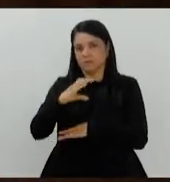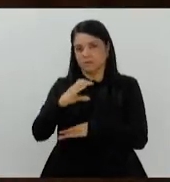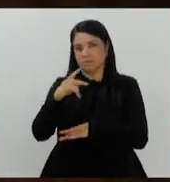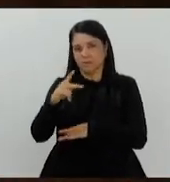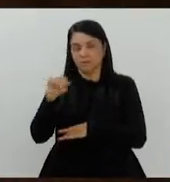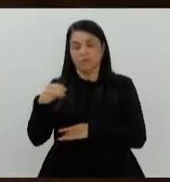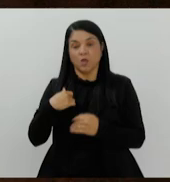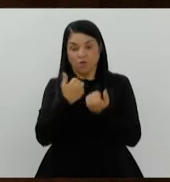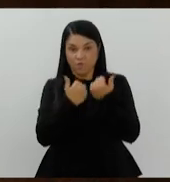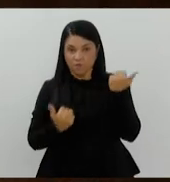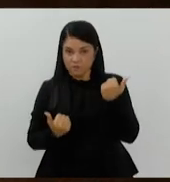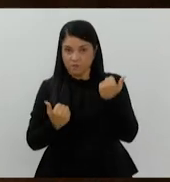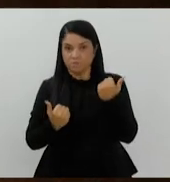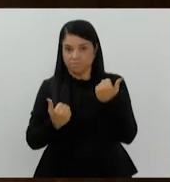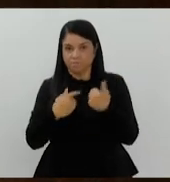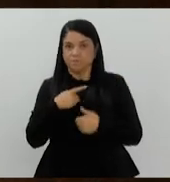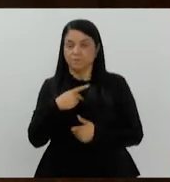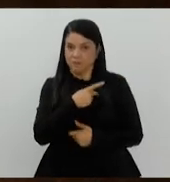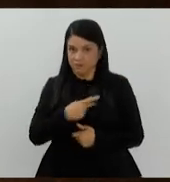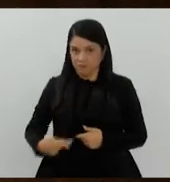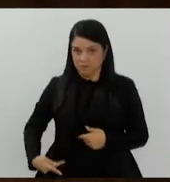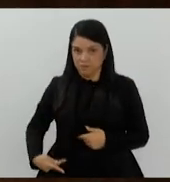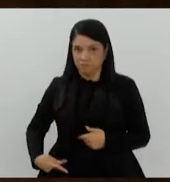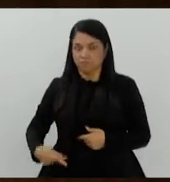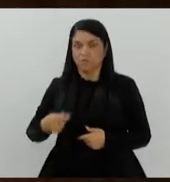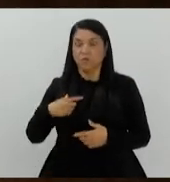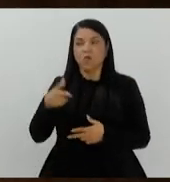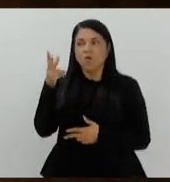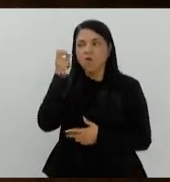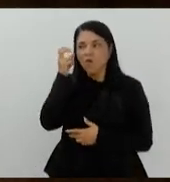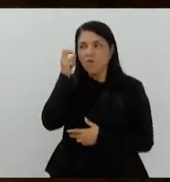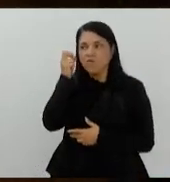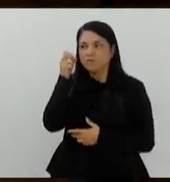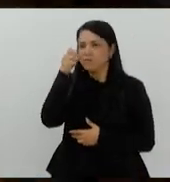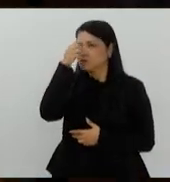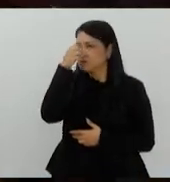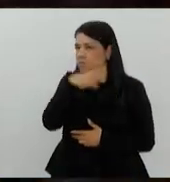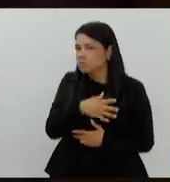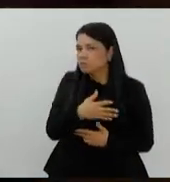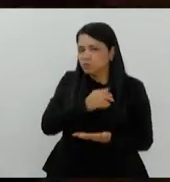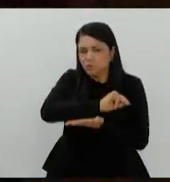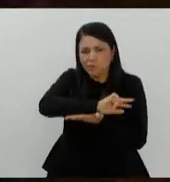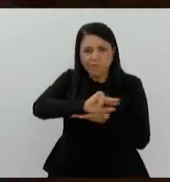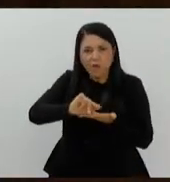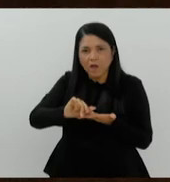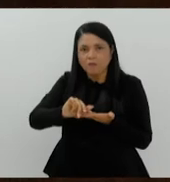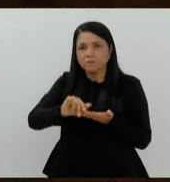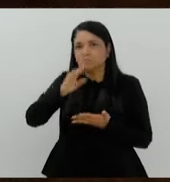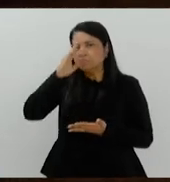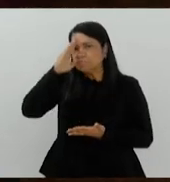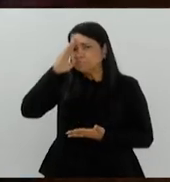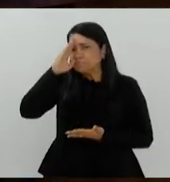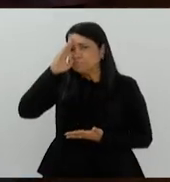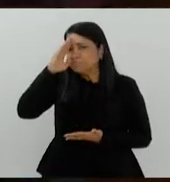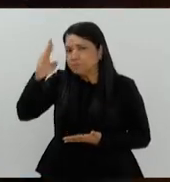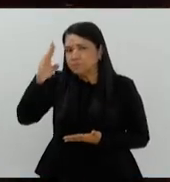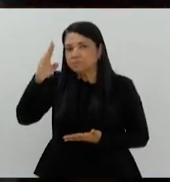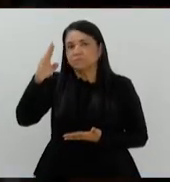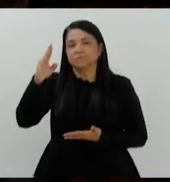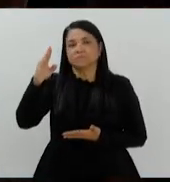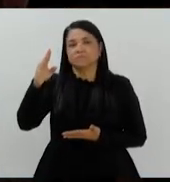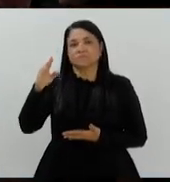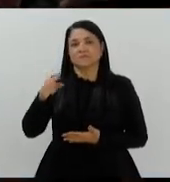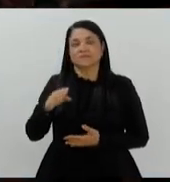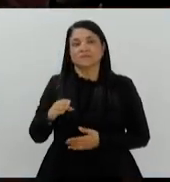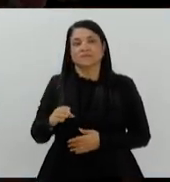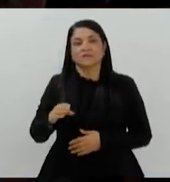CPI e ouvimos diversos absurdos, principalmente vindo da